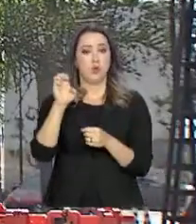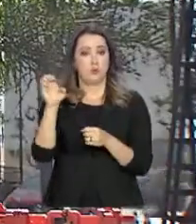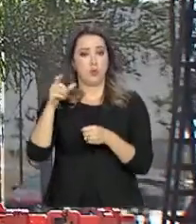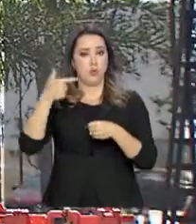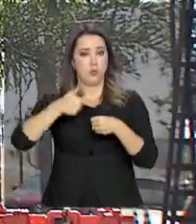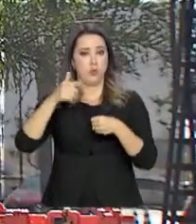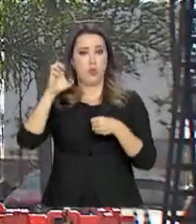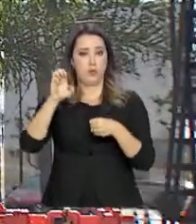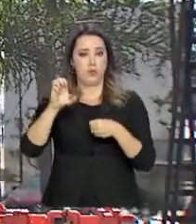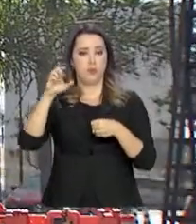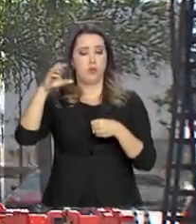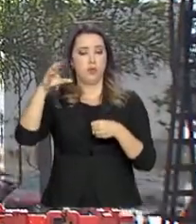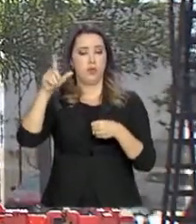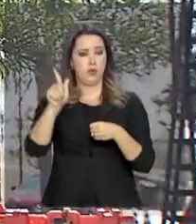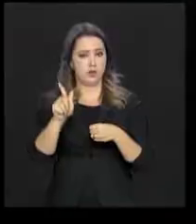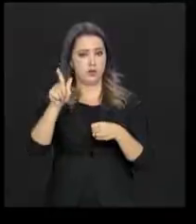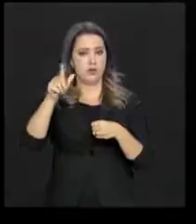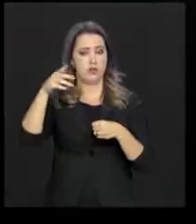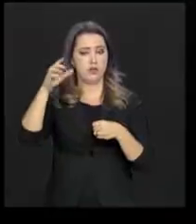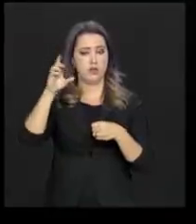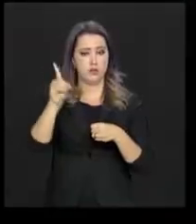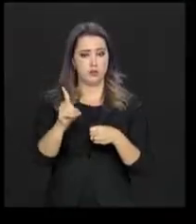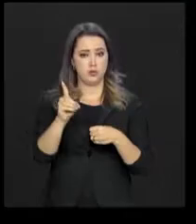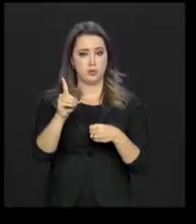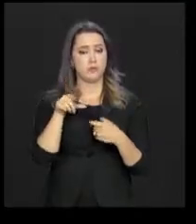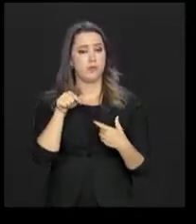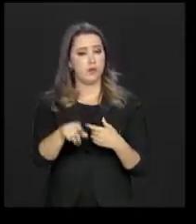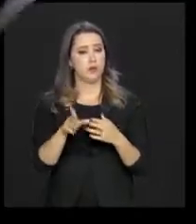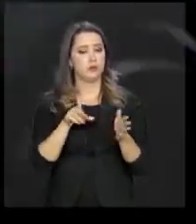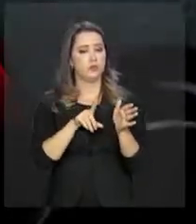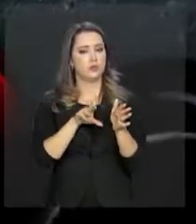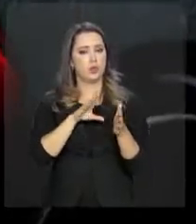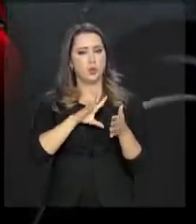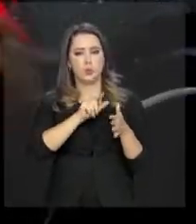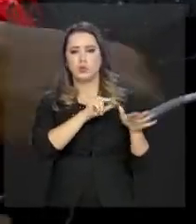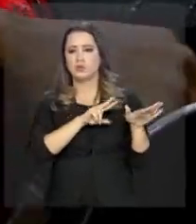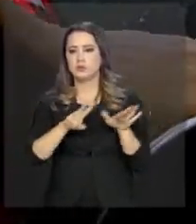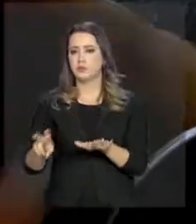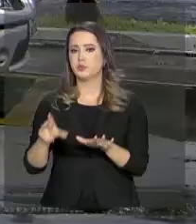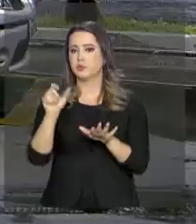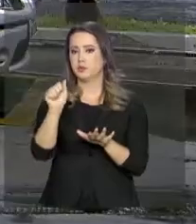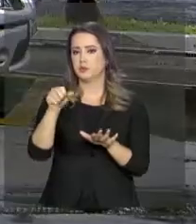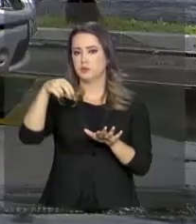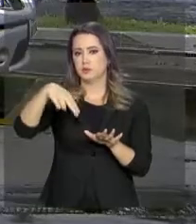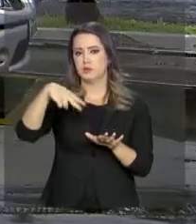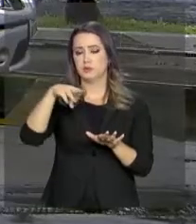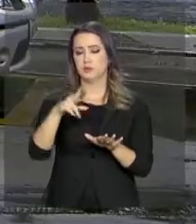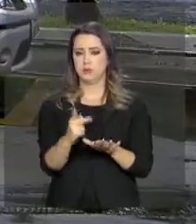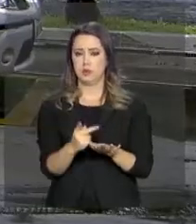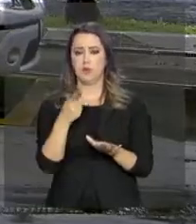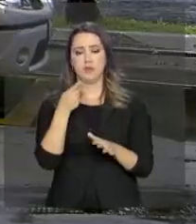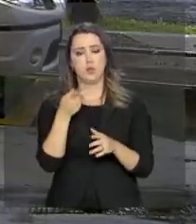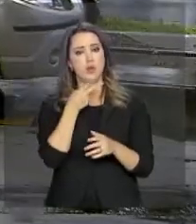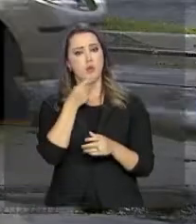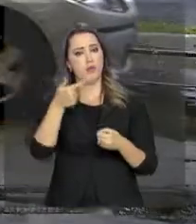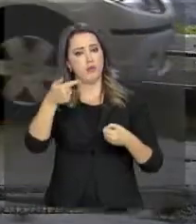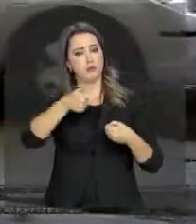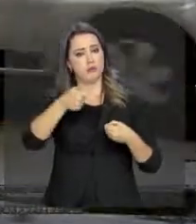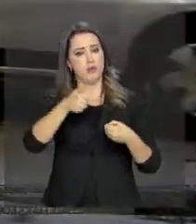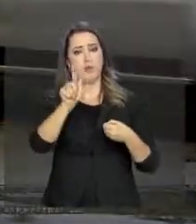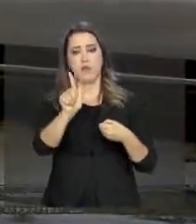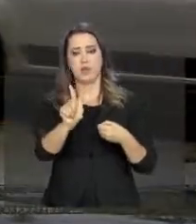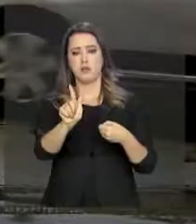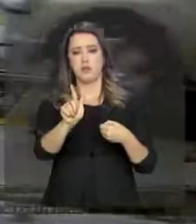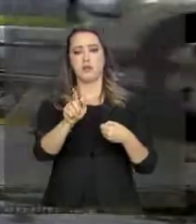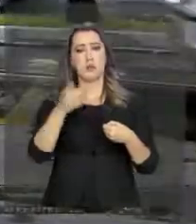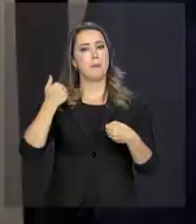diesel segundo levantamento semanal de preços da agência nacional de petróleo a mp o preço médio da gasolina e julho é